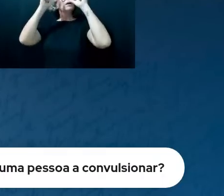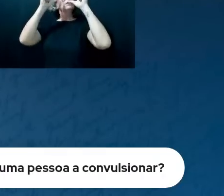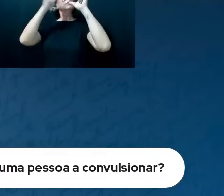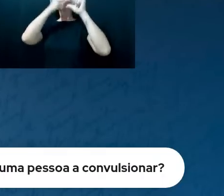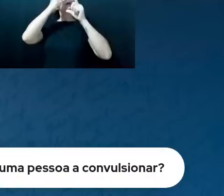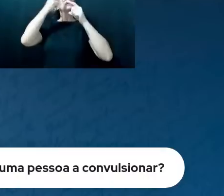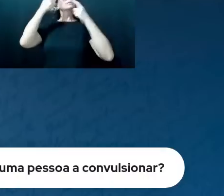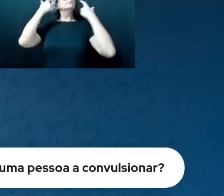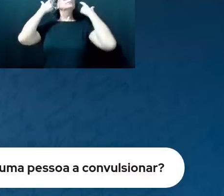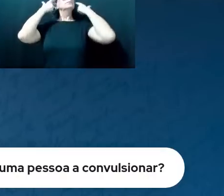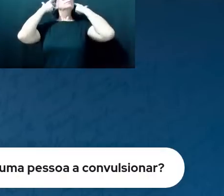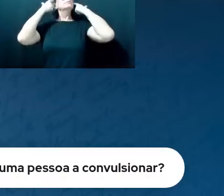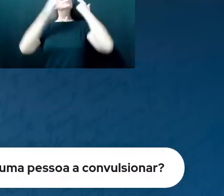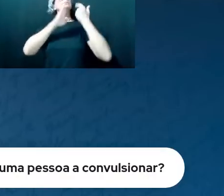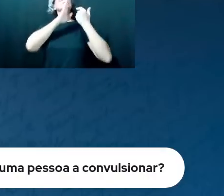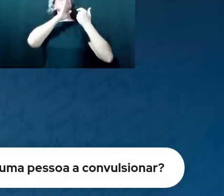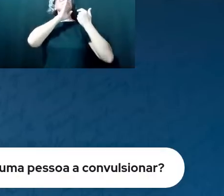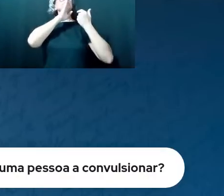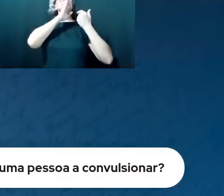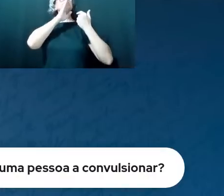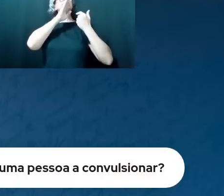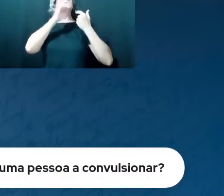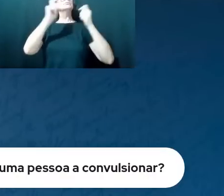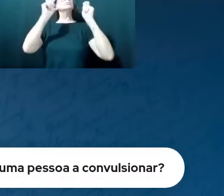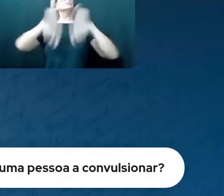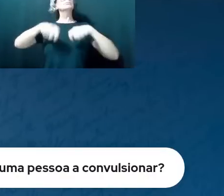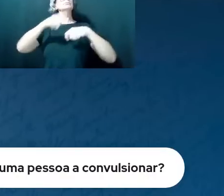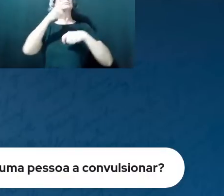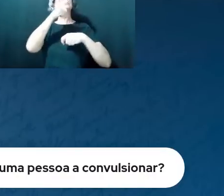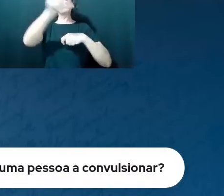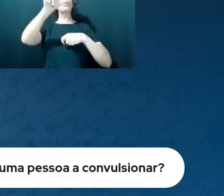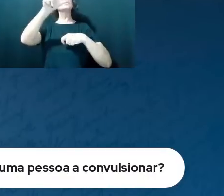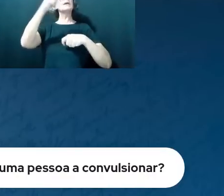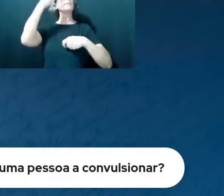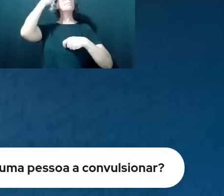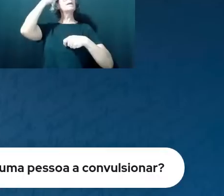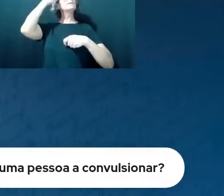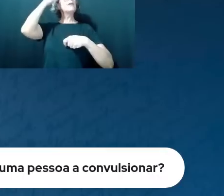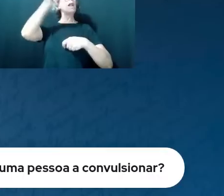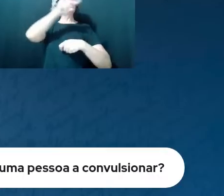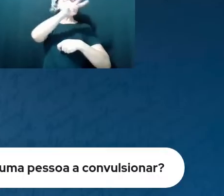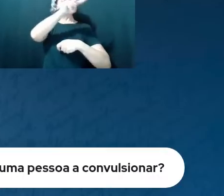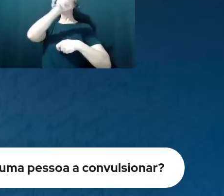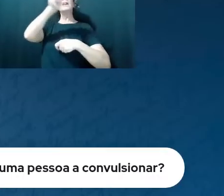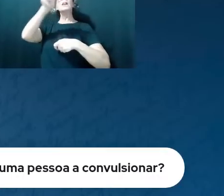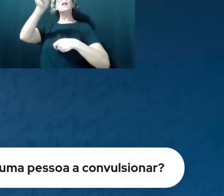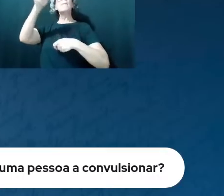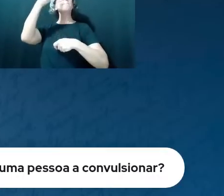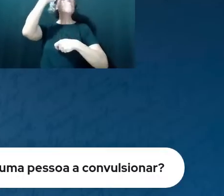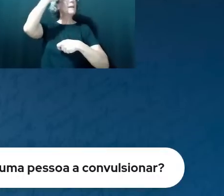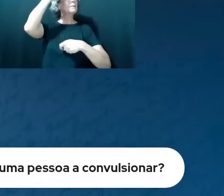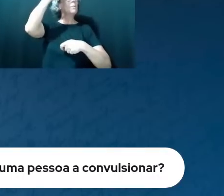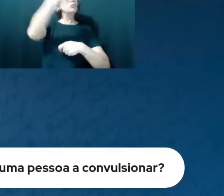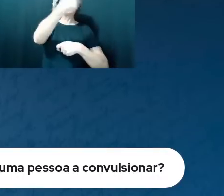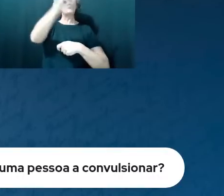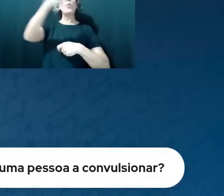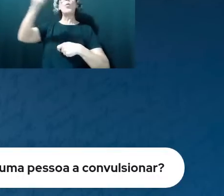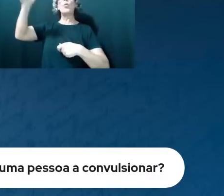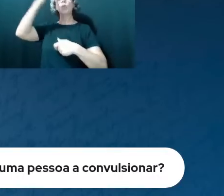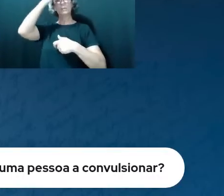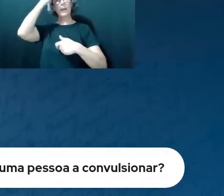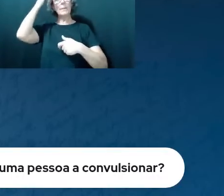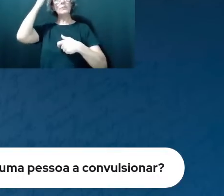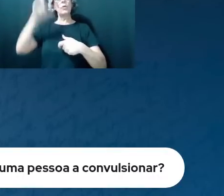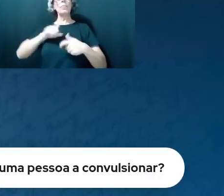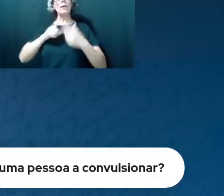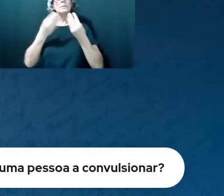a ter esses tipos de faculdades, e assim, até com um cunho meio sensacionalista, porque às vezes, pela